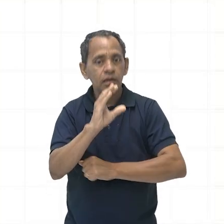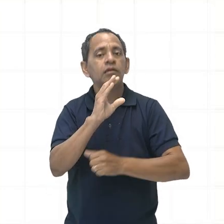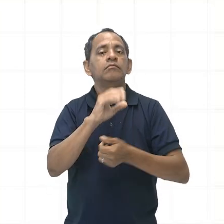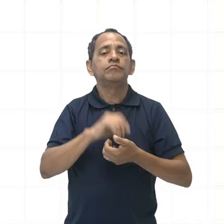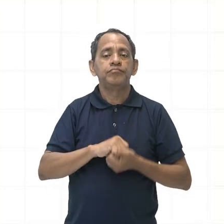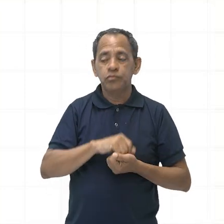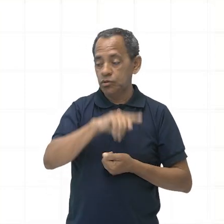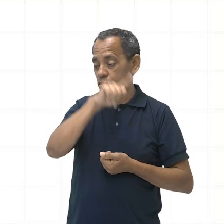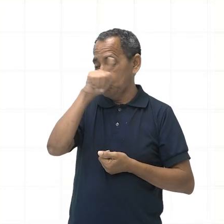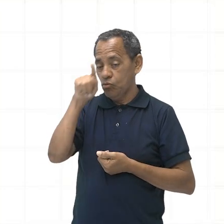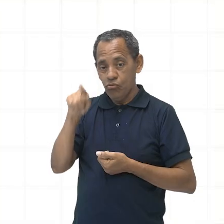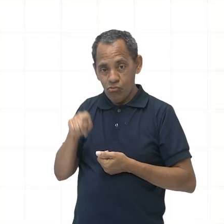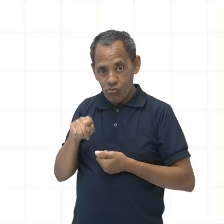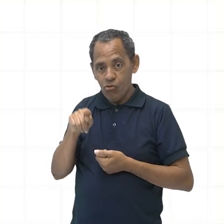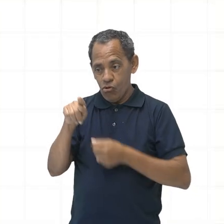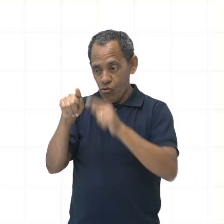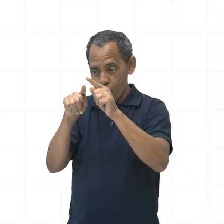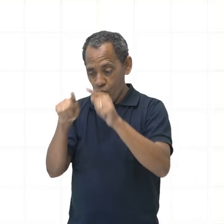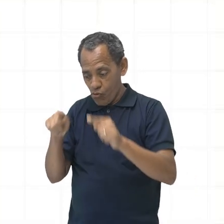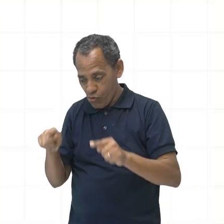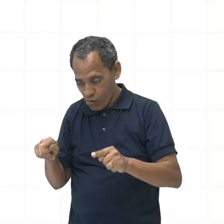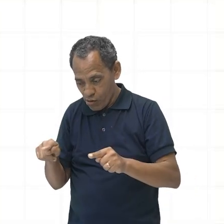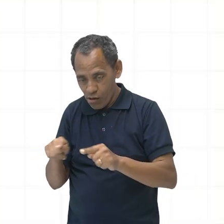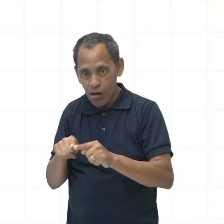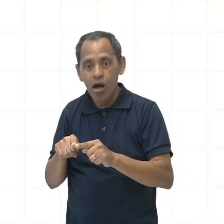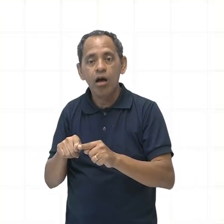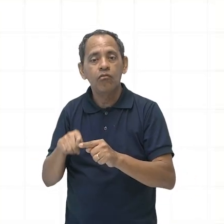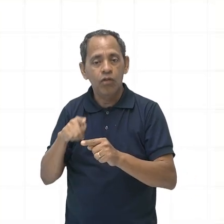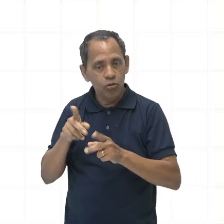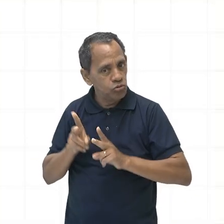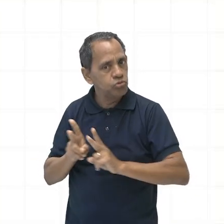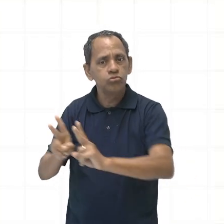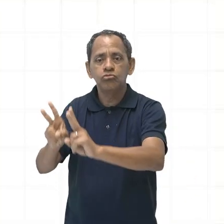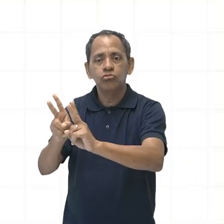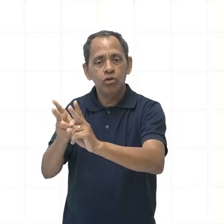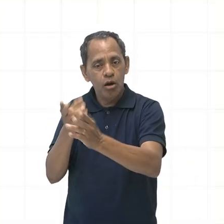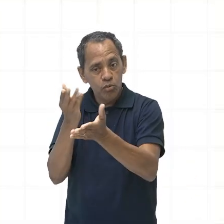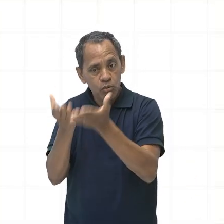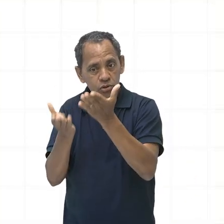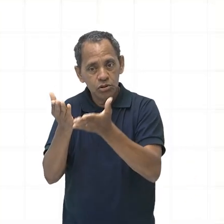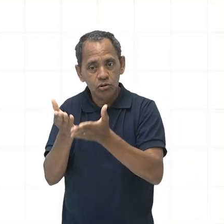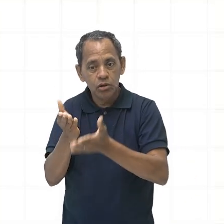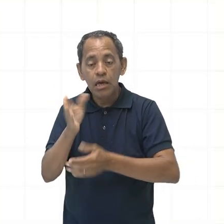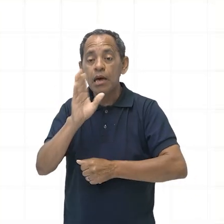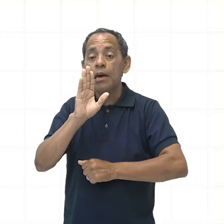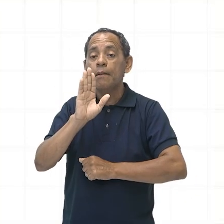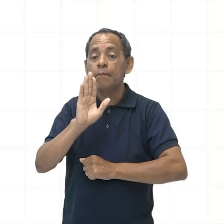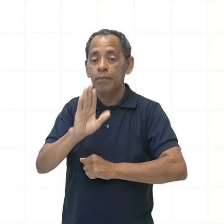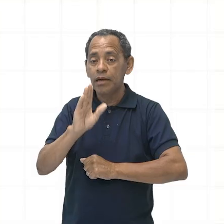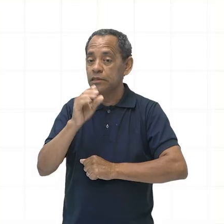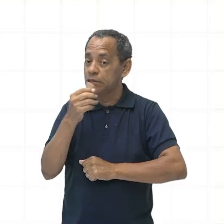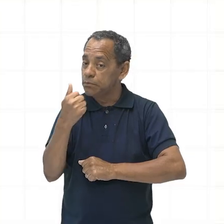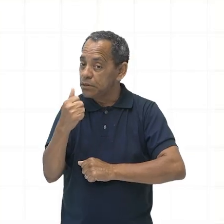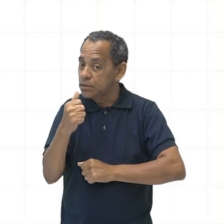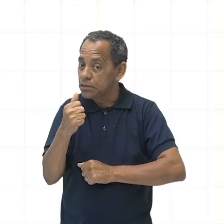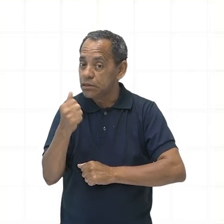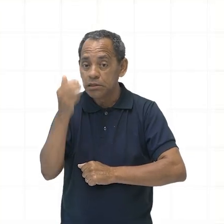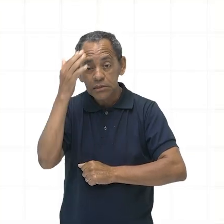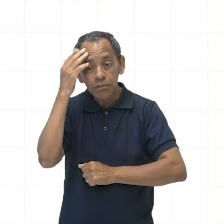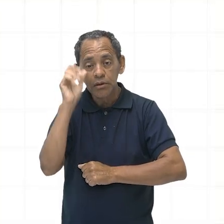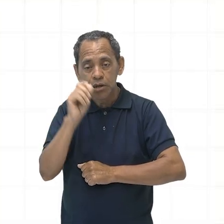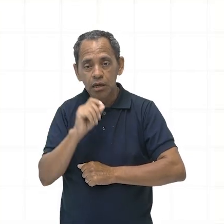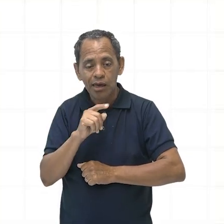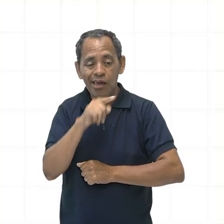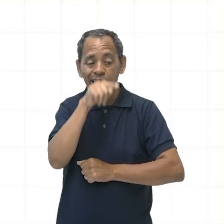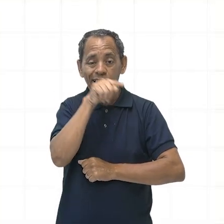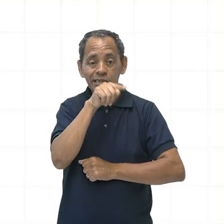no outro triângulo, ele vai manter a proporcionalidade. Mas, primeiro, eu preciso saber, esse lado AC no triângulo